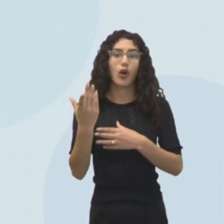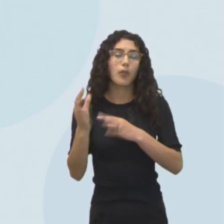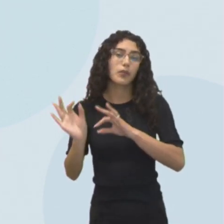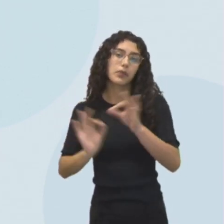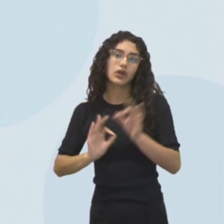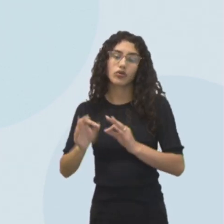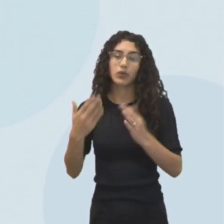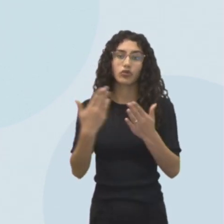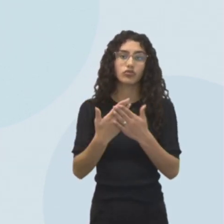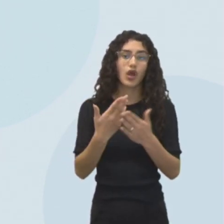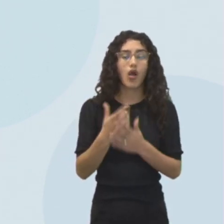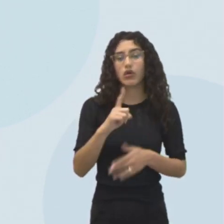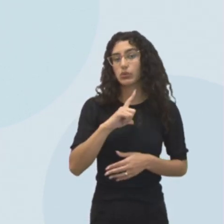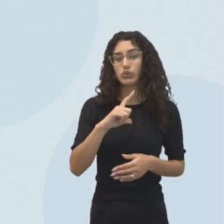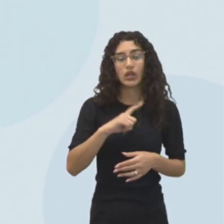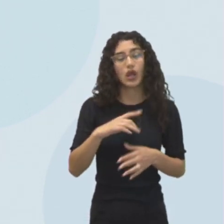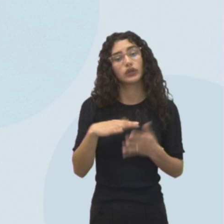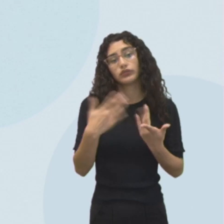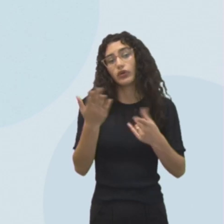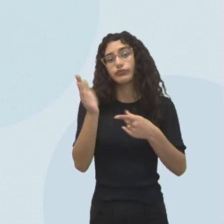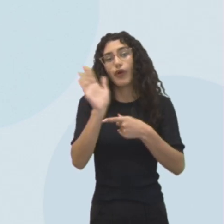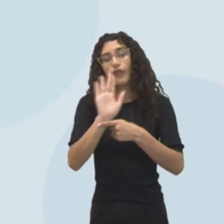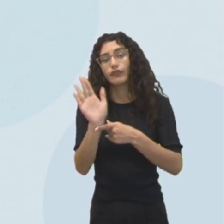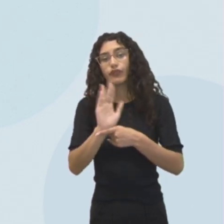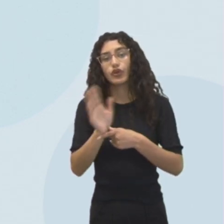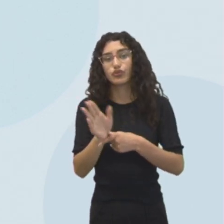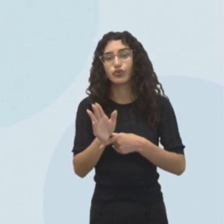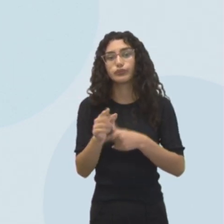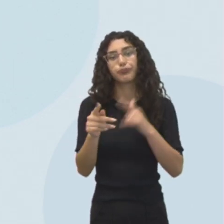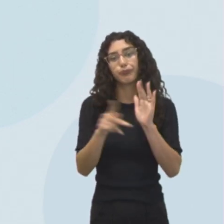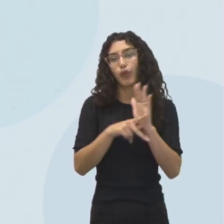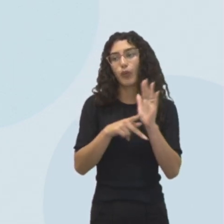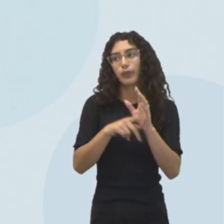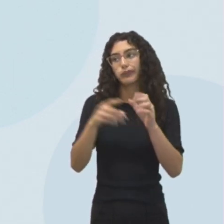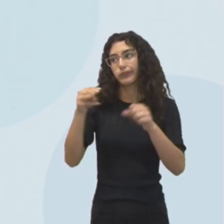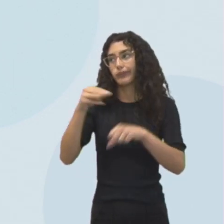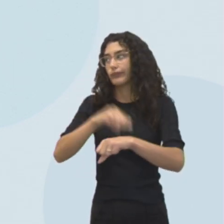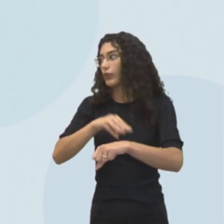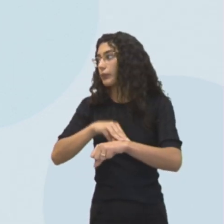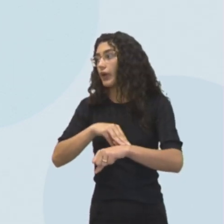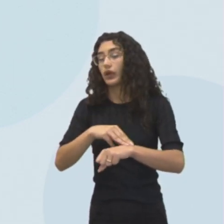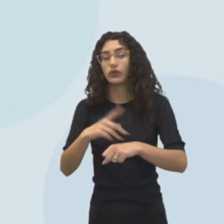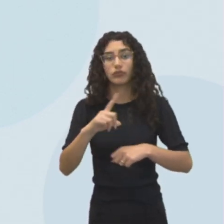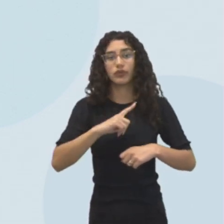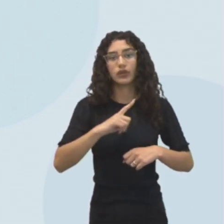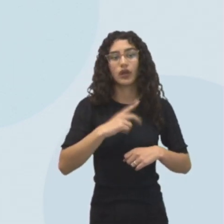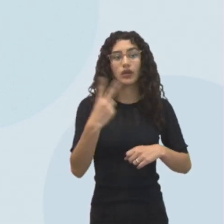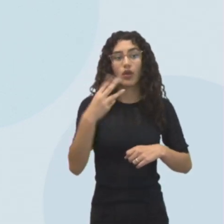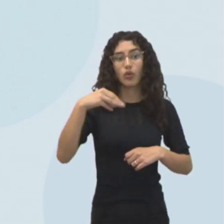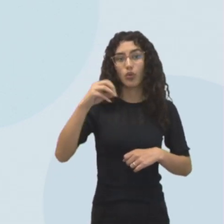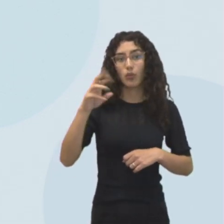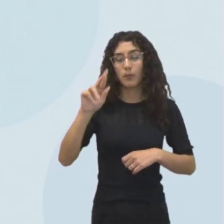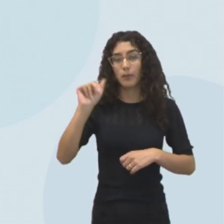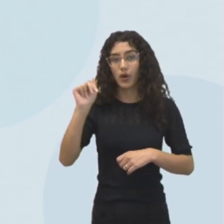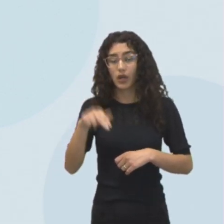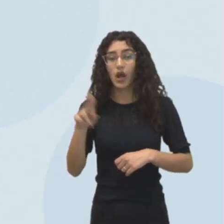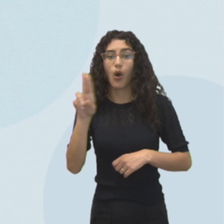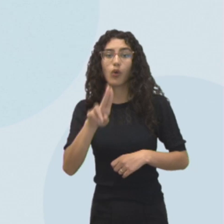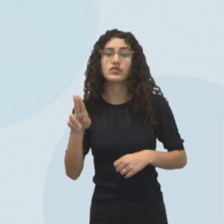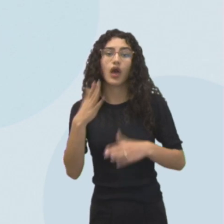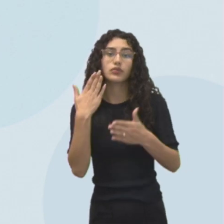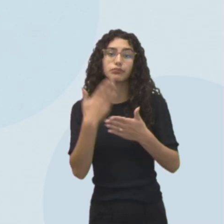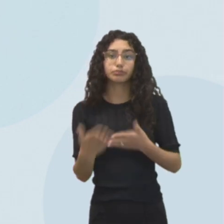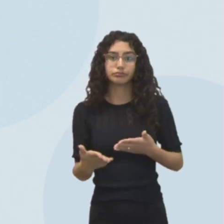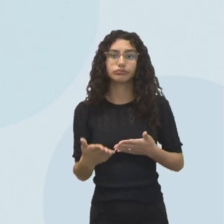de aula. Então, é um vídeo chamado tapa-buraco, que é algo... segundo o Moran, que é um uso inadequado